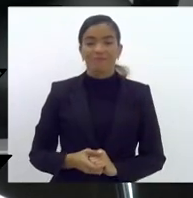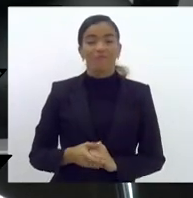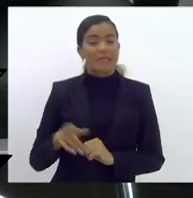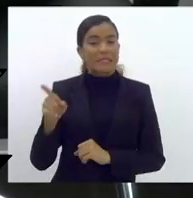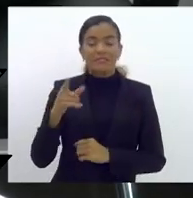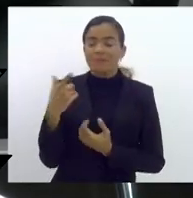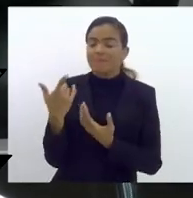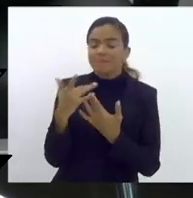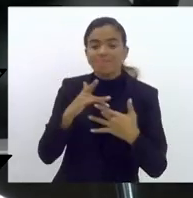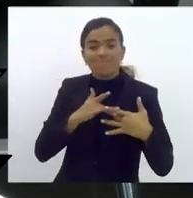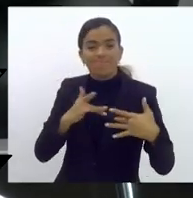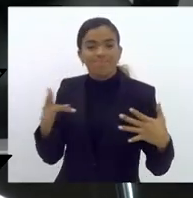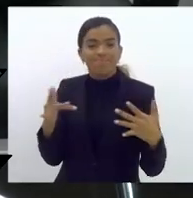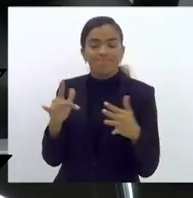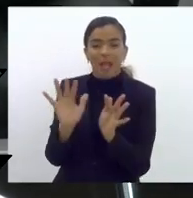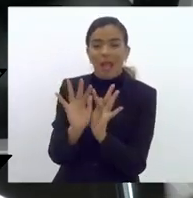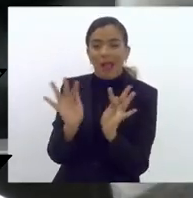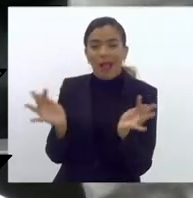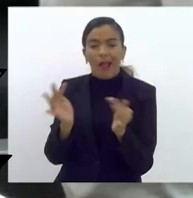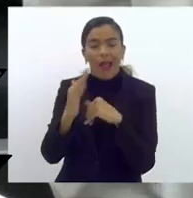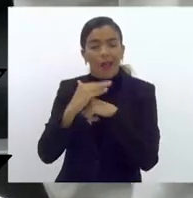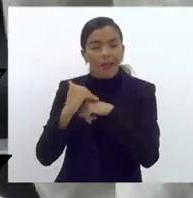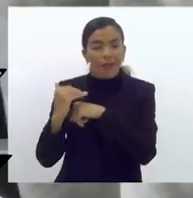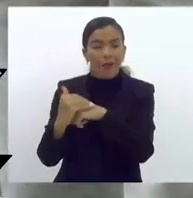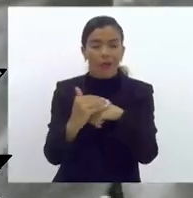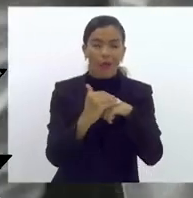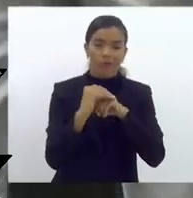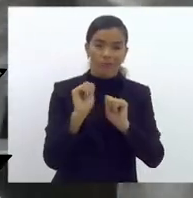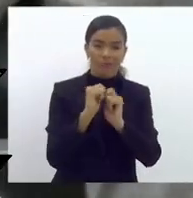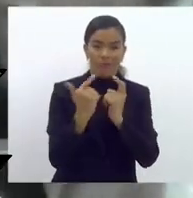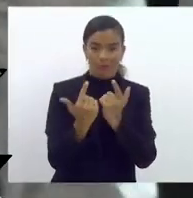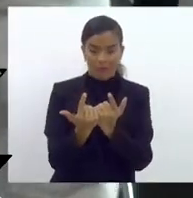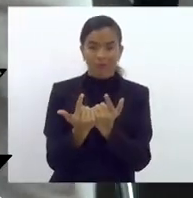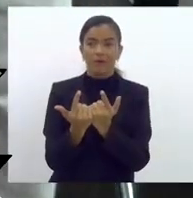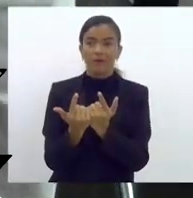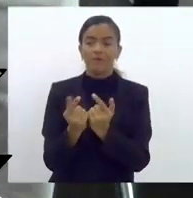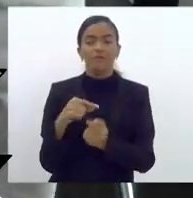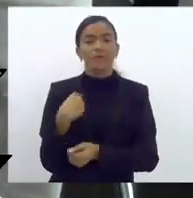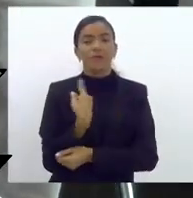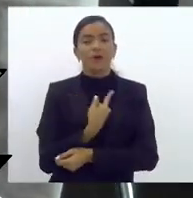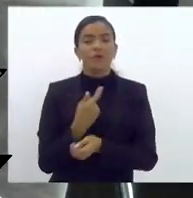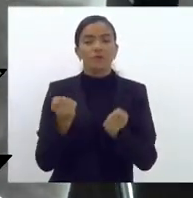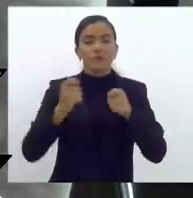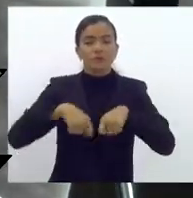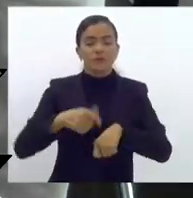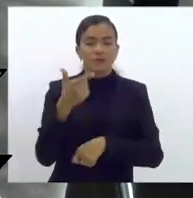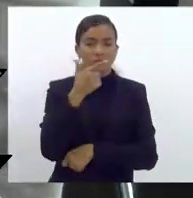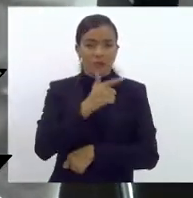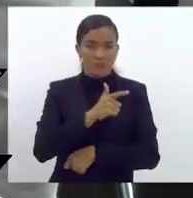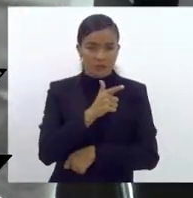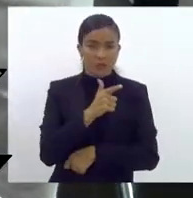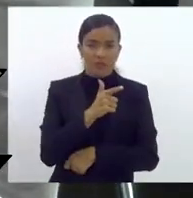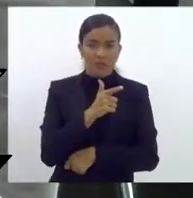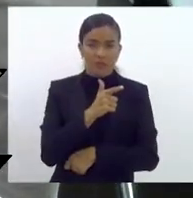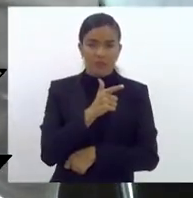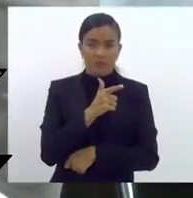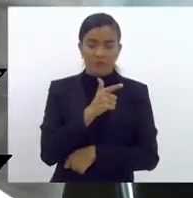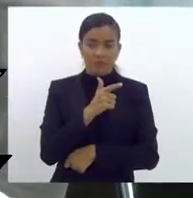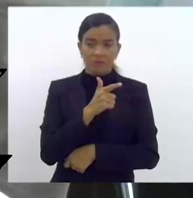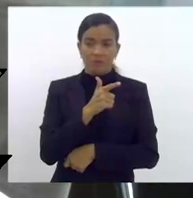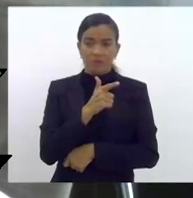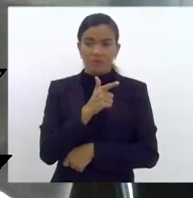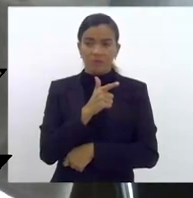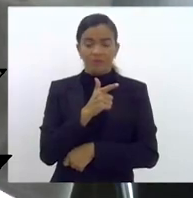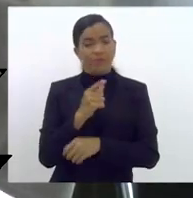receptivo né e carinhoso com essa casa para que nós pudéssemos assim colocar